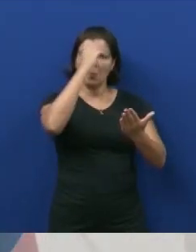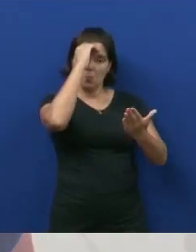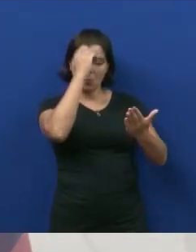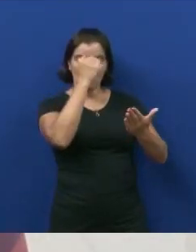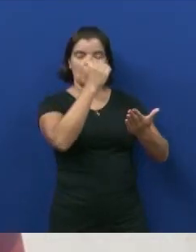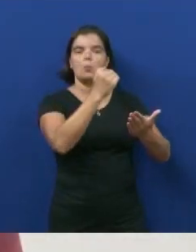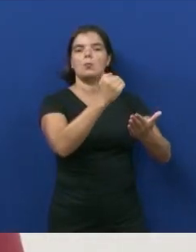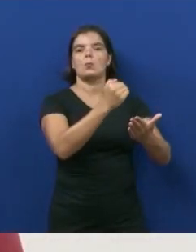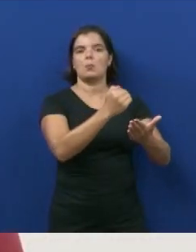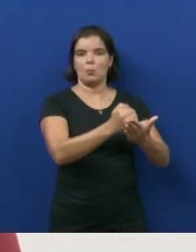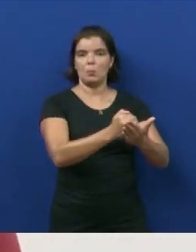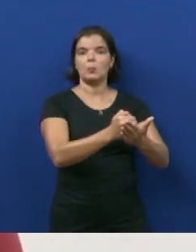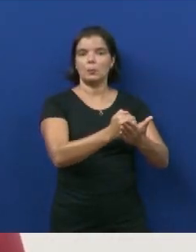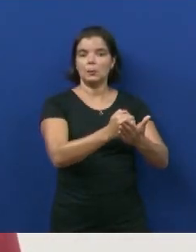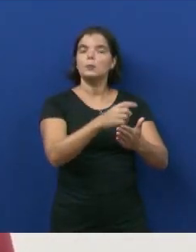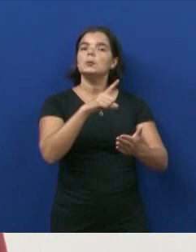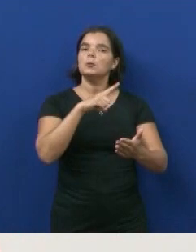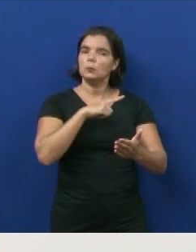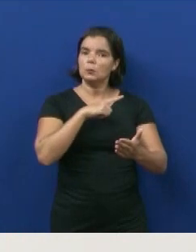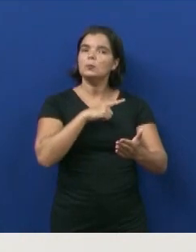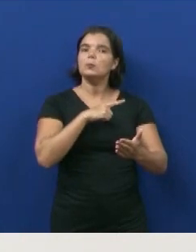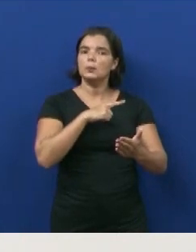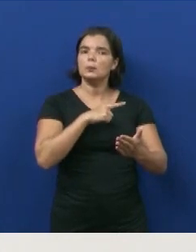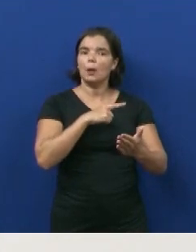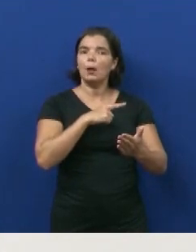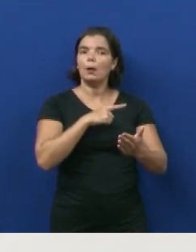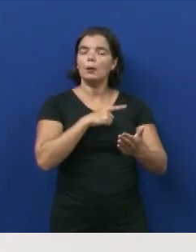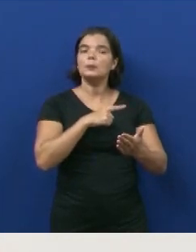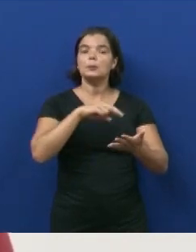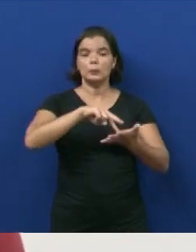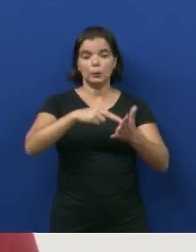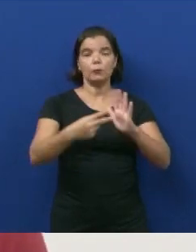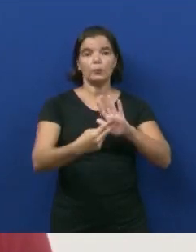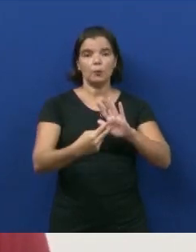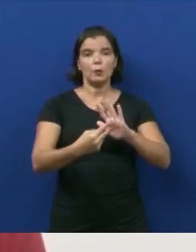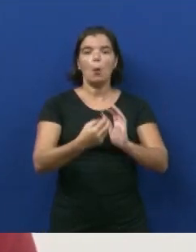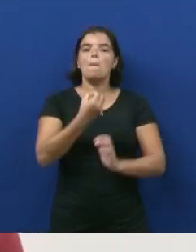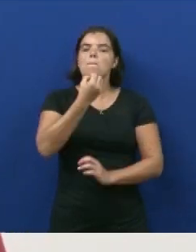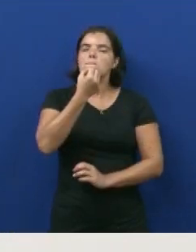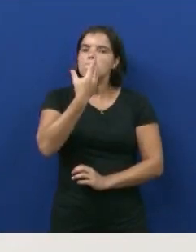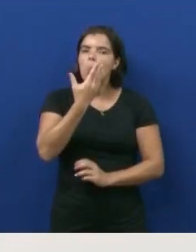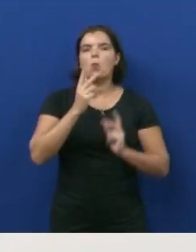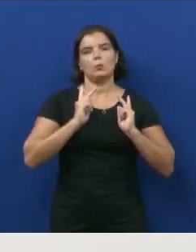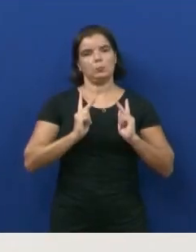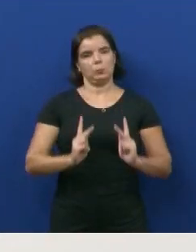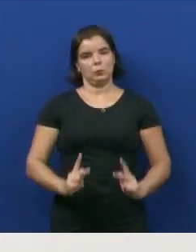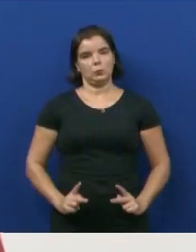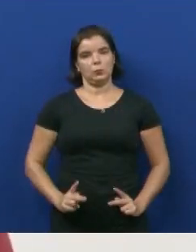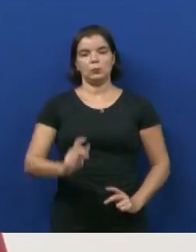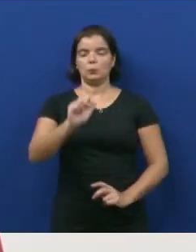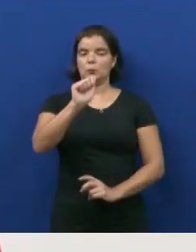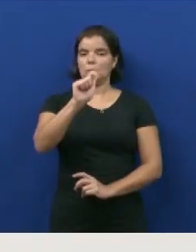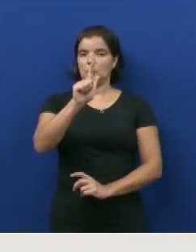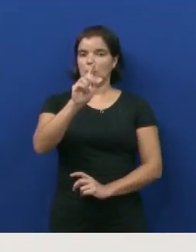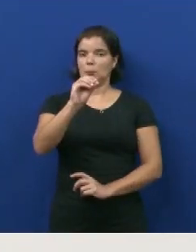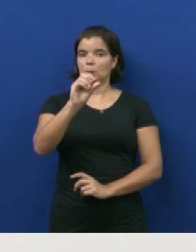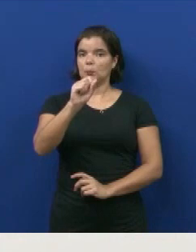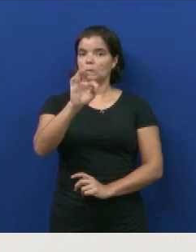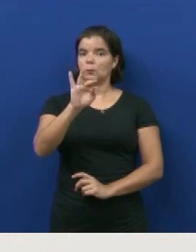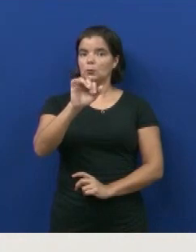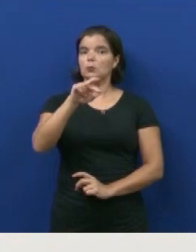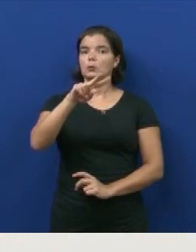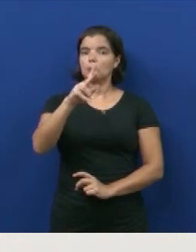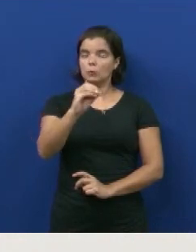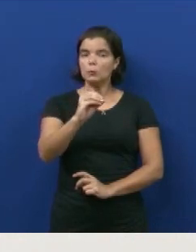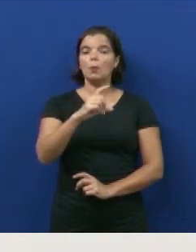religião, ele está realmente praticando boas ações, bons atos, assim como diz Agostinho de Hipona, né?